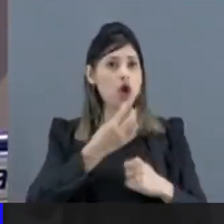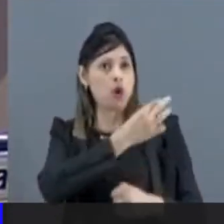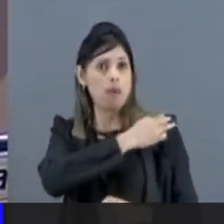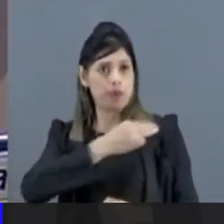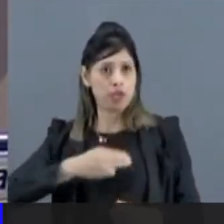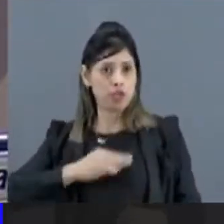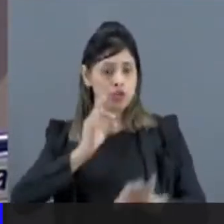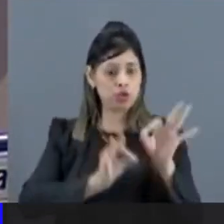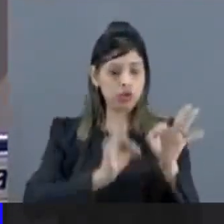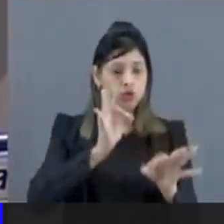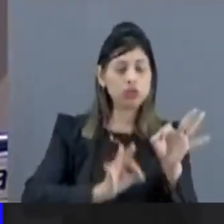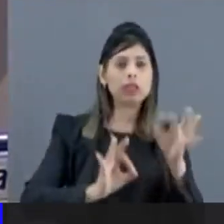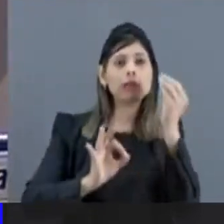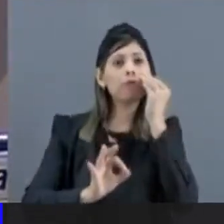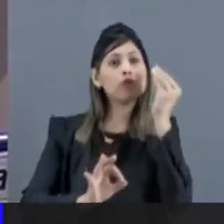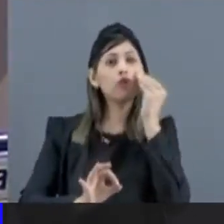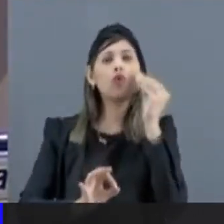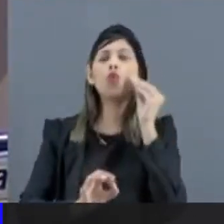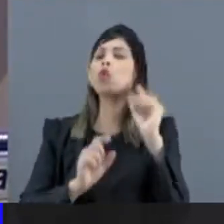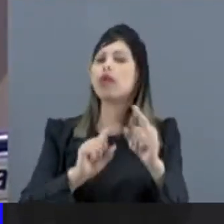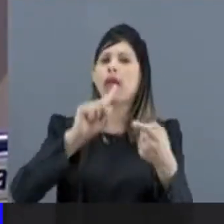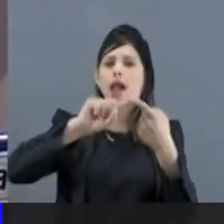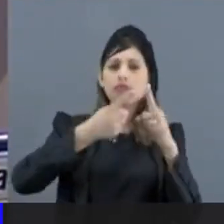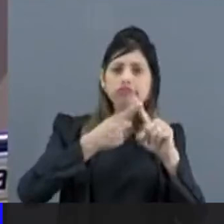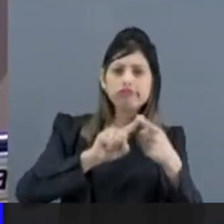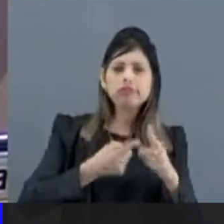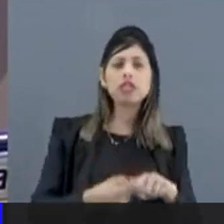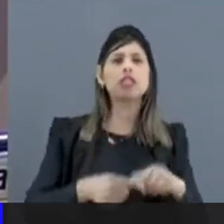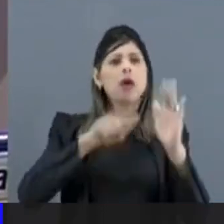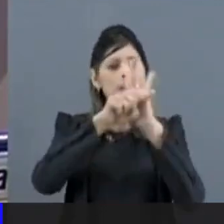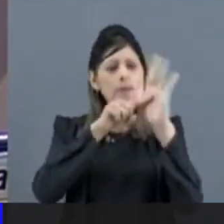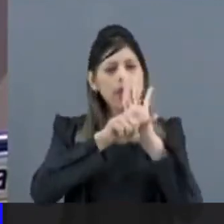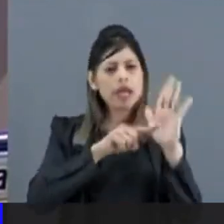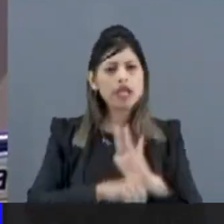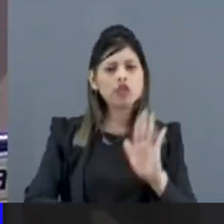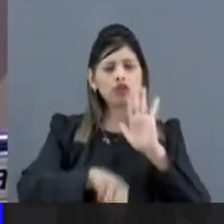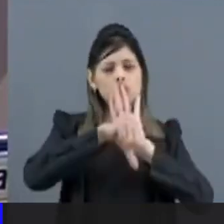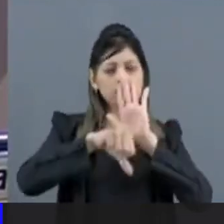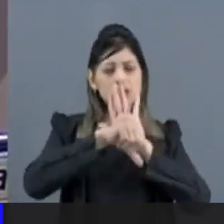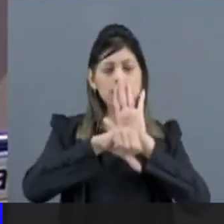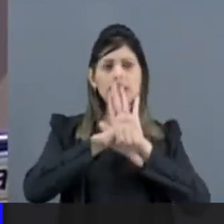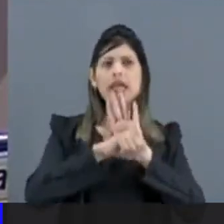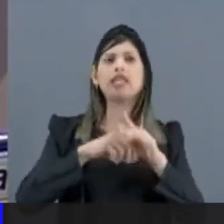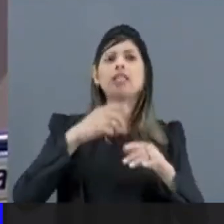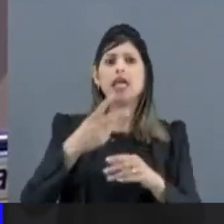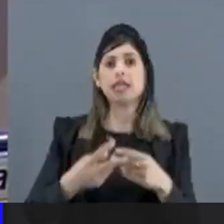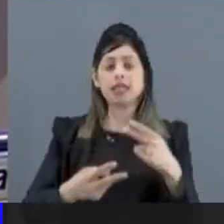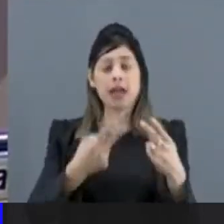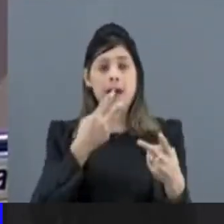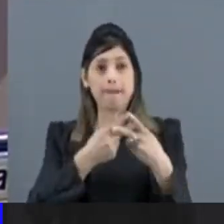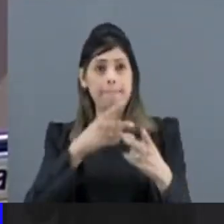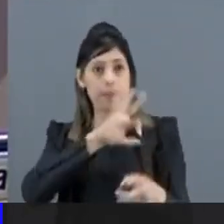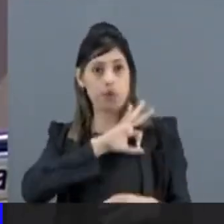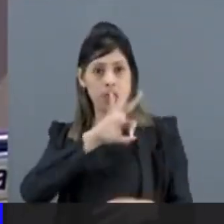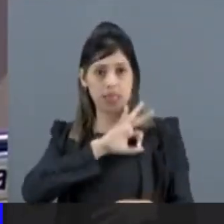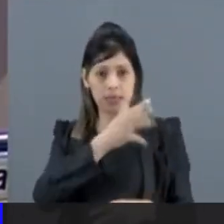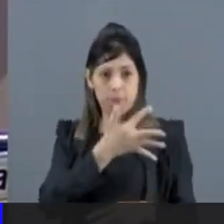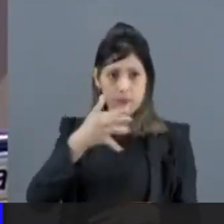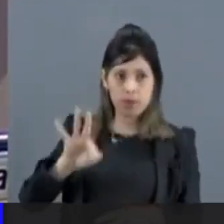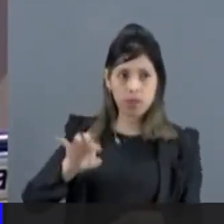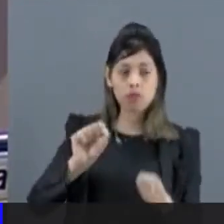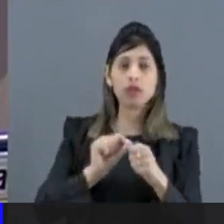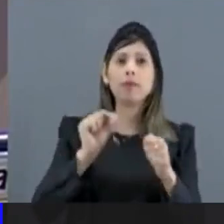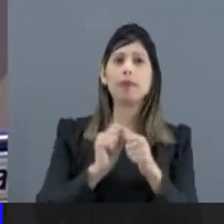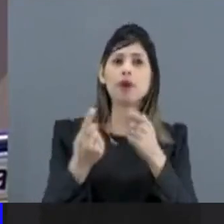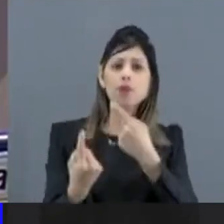cooptar peritos criminais da Polícia Federal para produzir eventuais elementos probatórios contra a segurança das zas